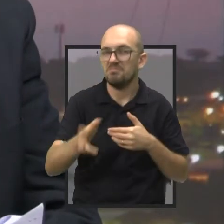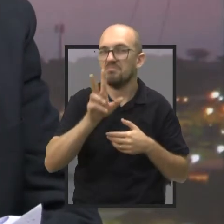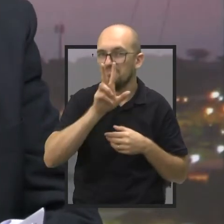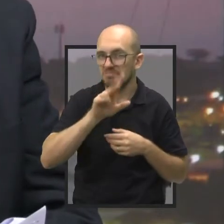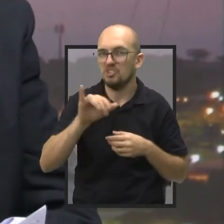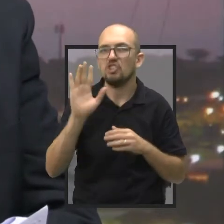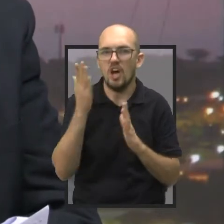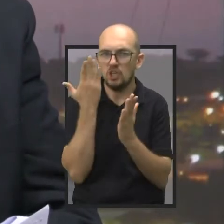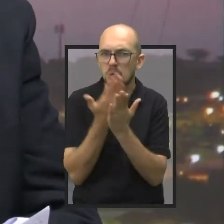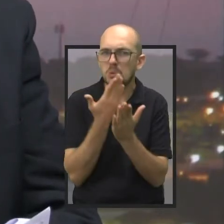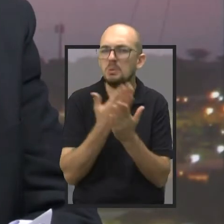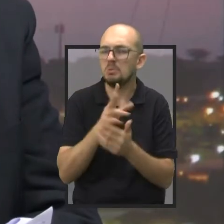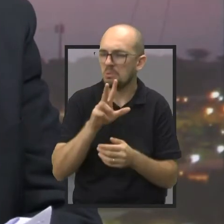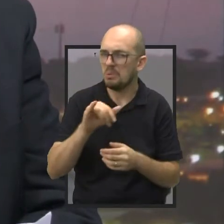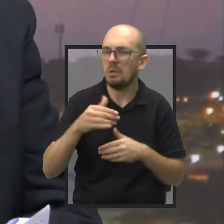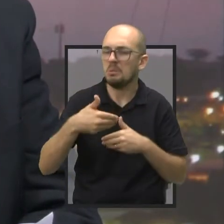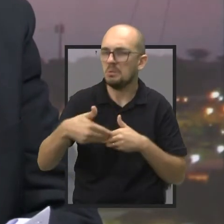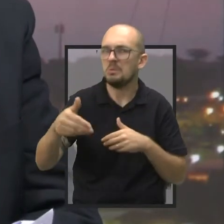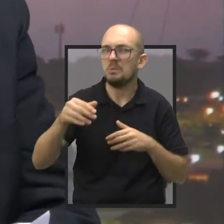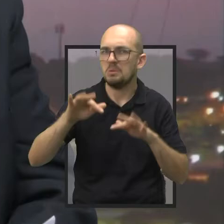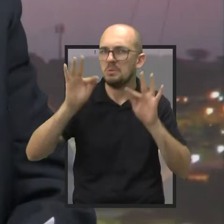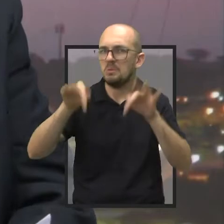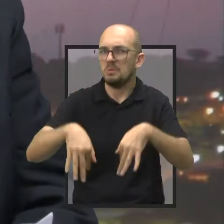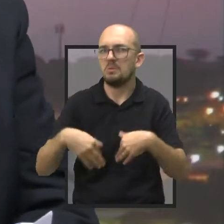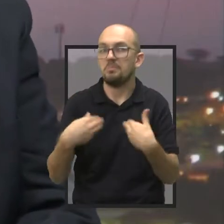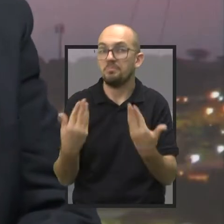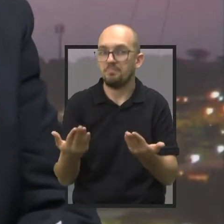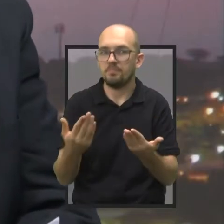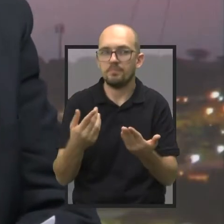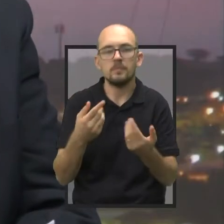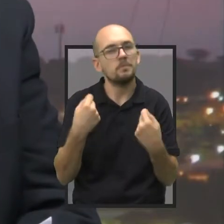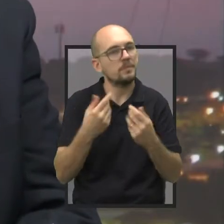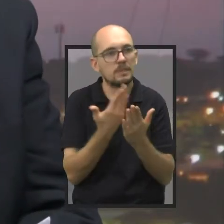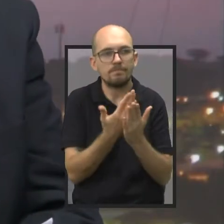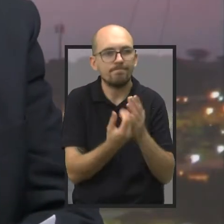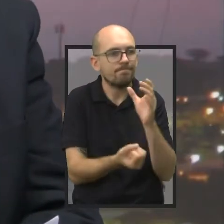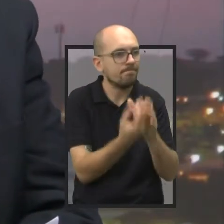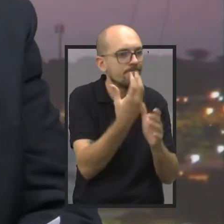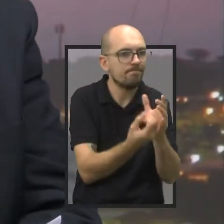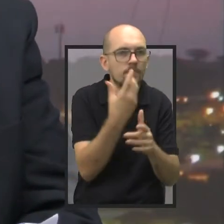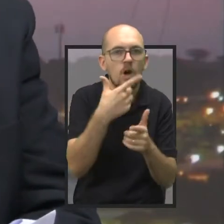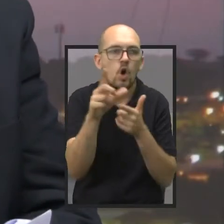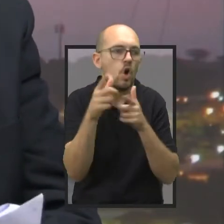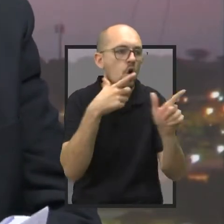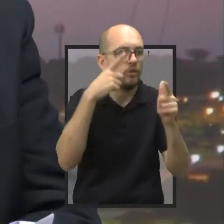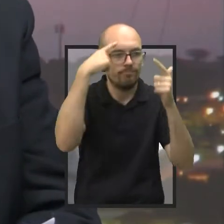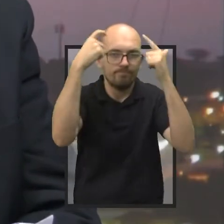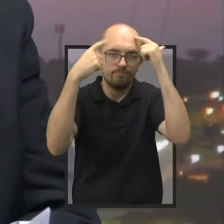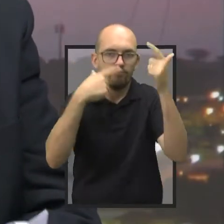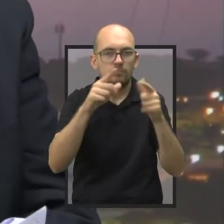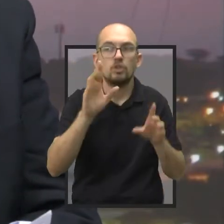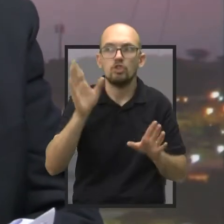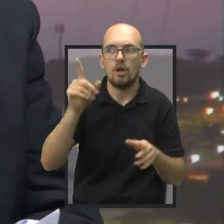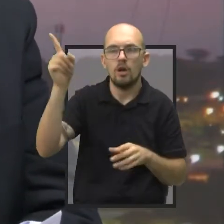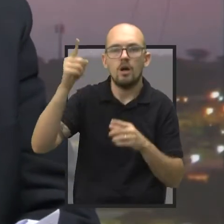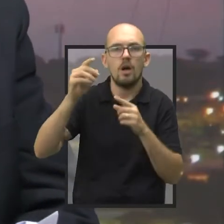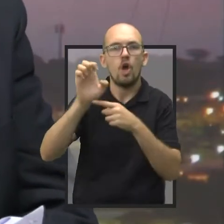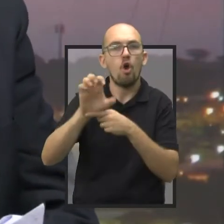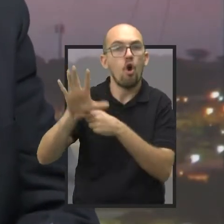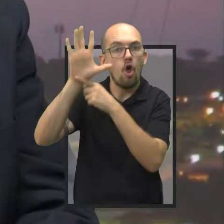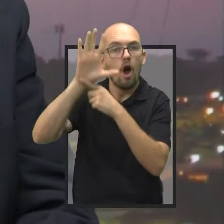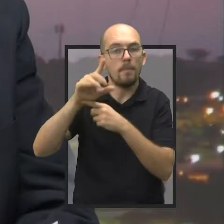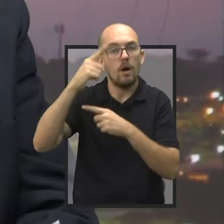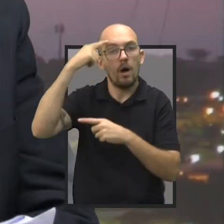de terminar o combustível fóssil. Então estão se encontrando outras matrizes. Já foi lançado na Europa o veículo